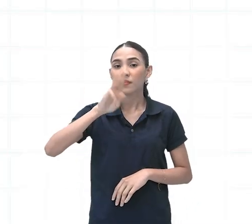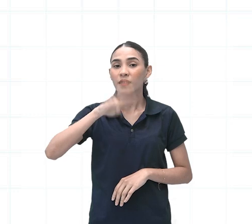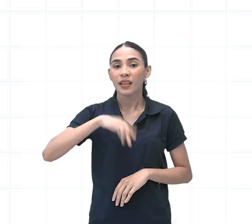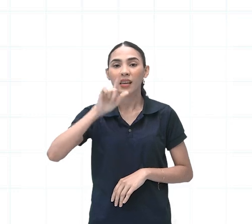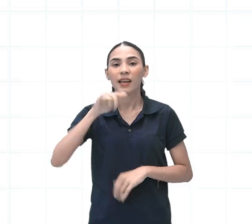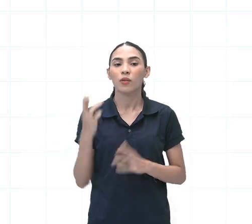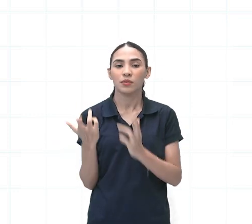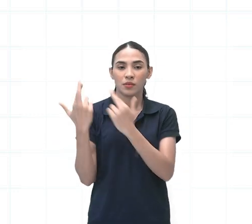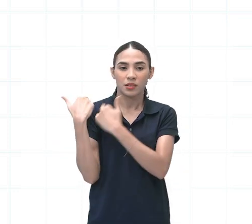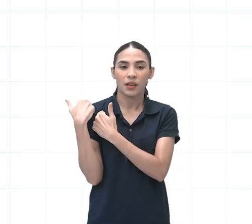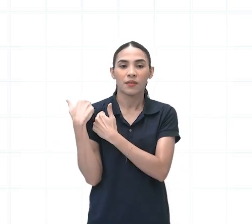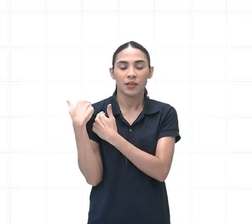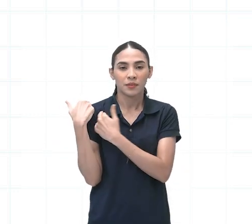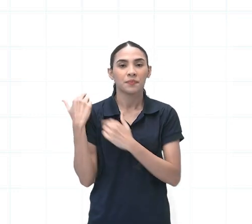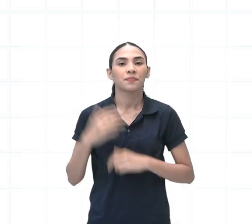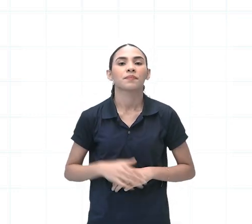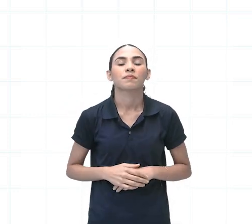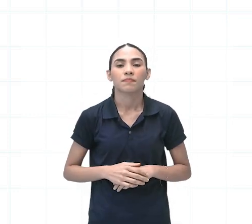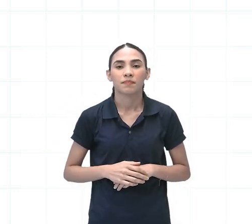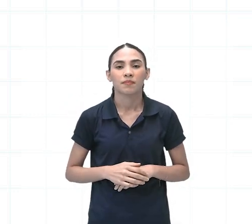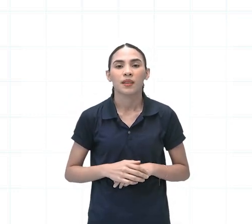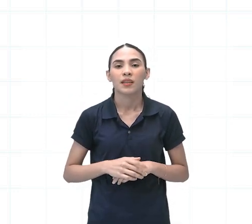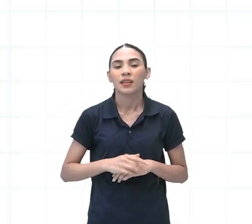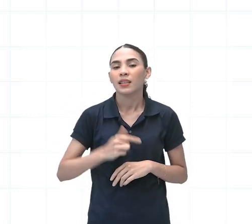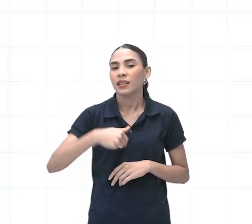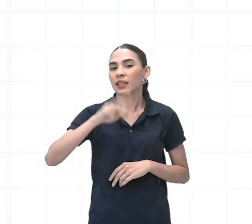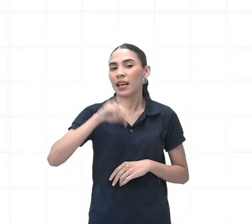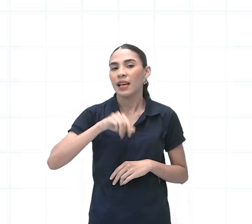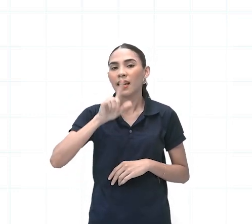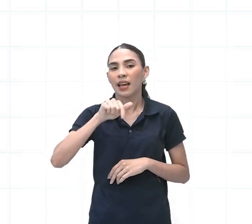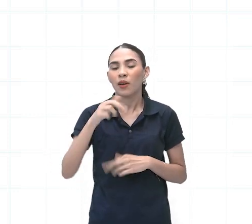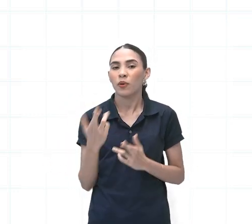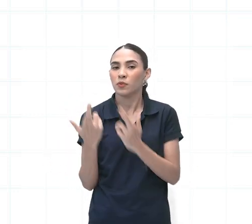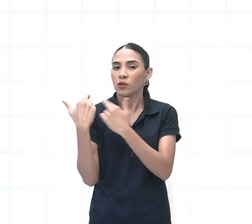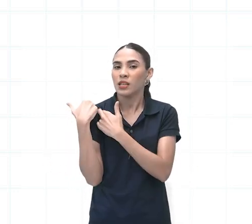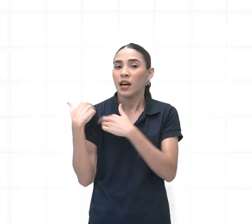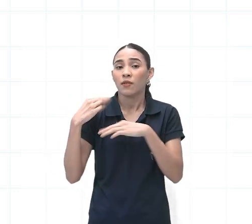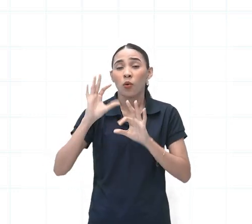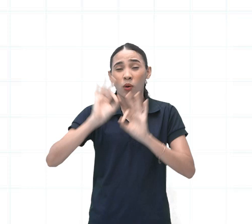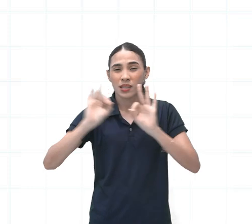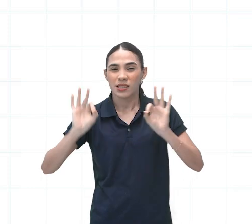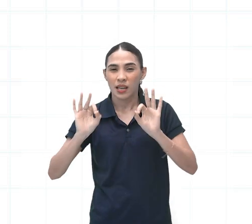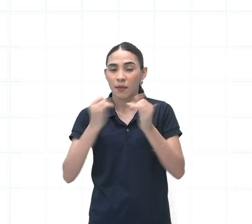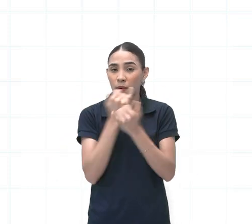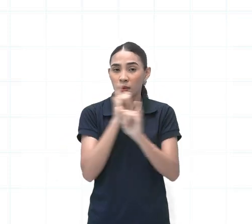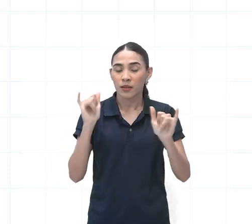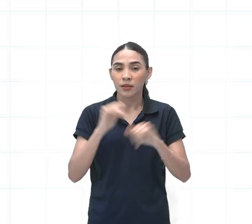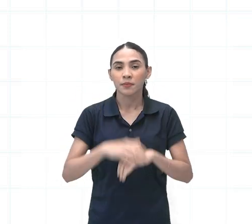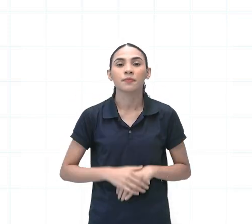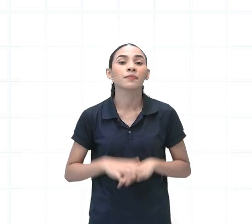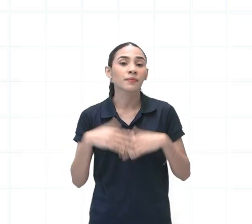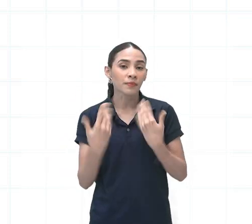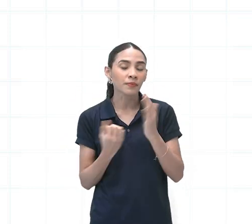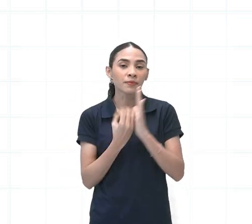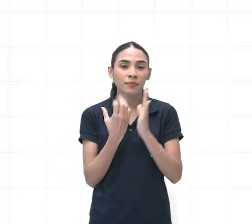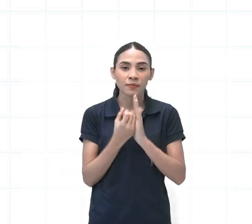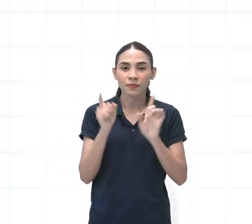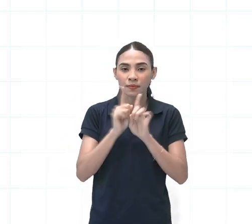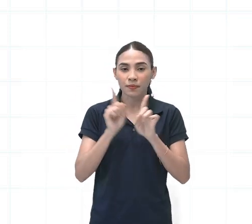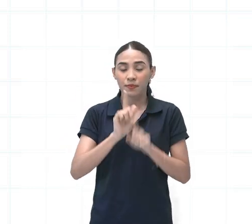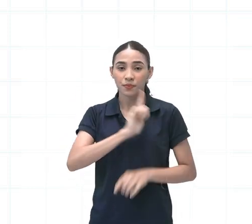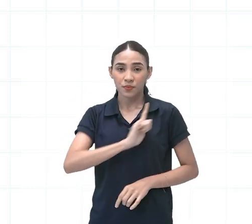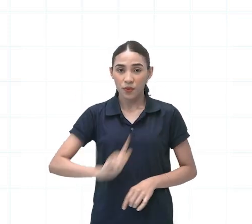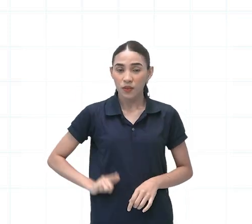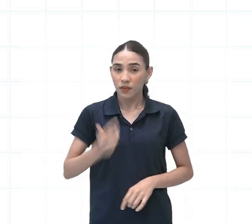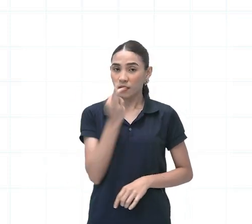o anunciante? Quem é que produz essa propaganda? Você viu aí que ela é uma propaganda produzida pelo